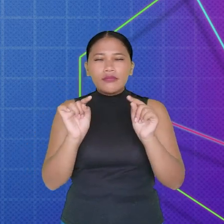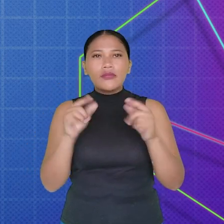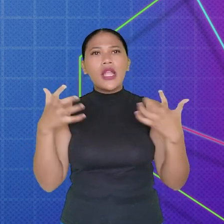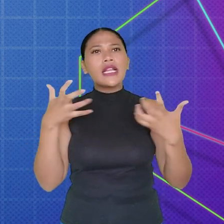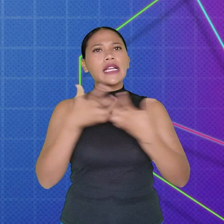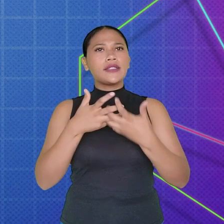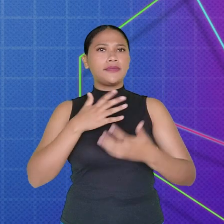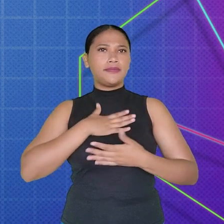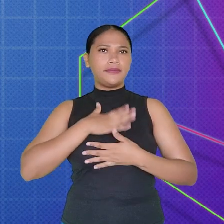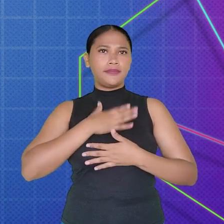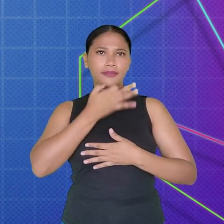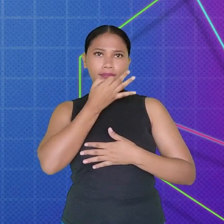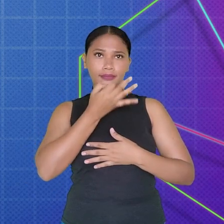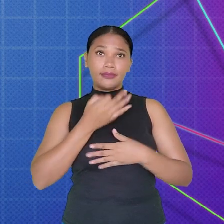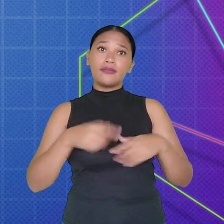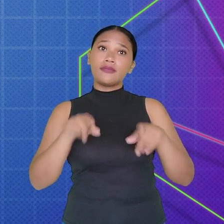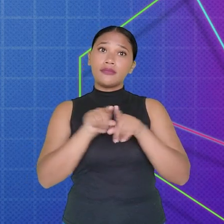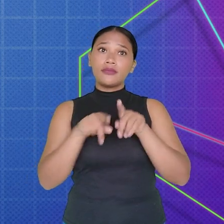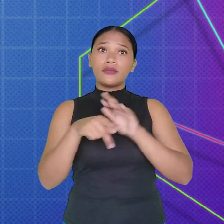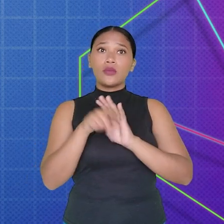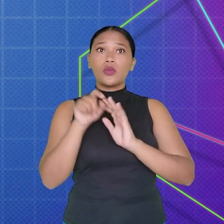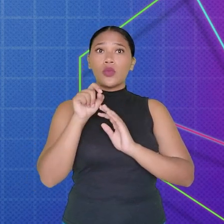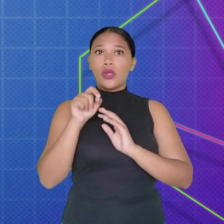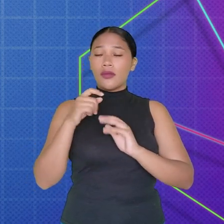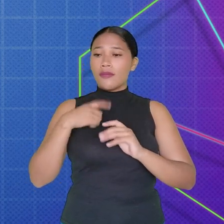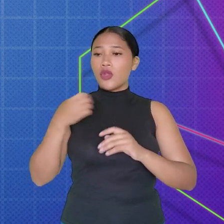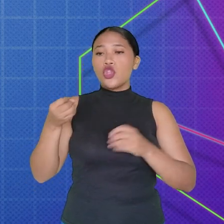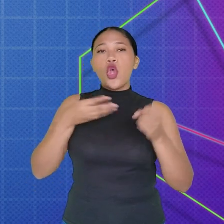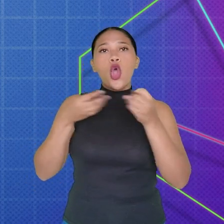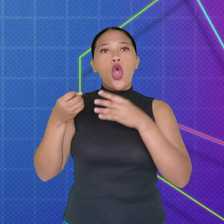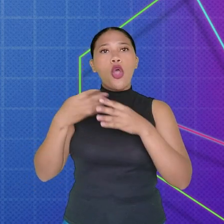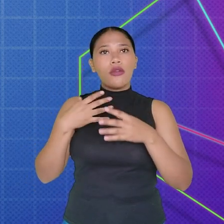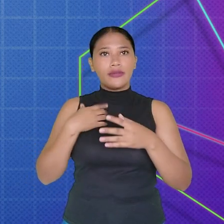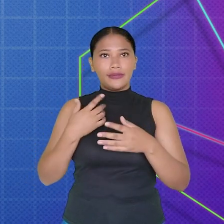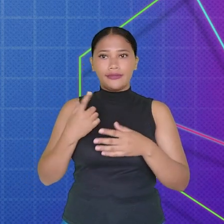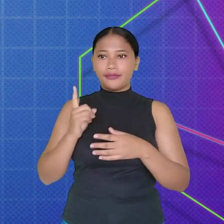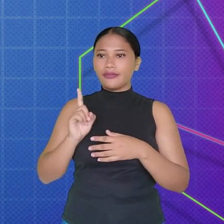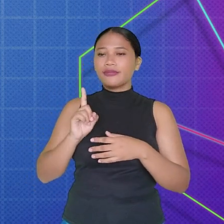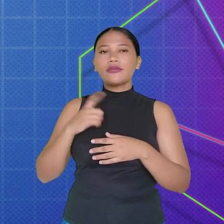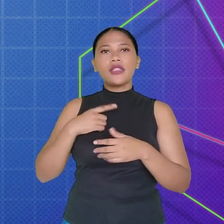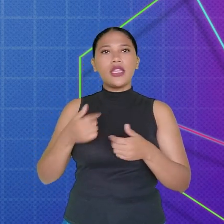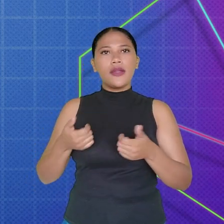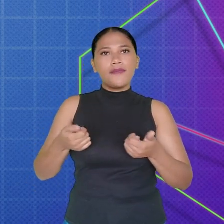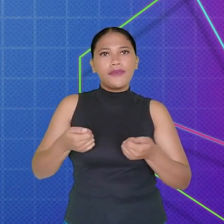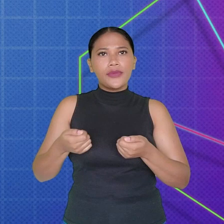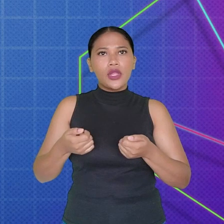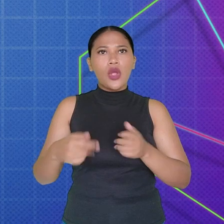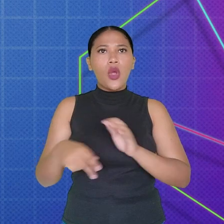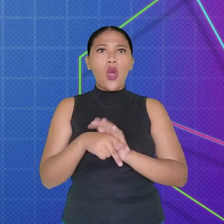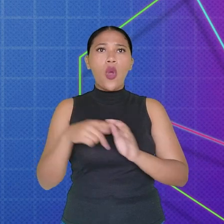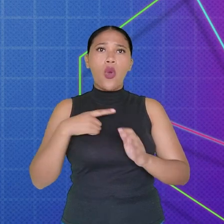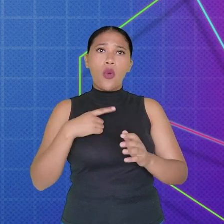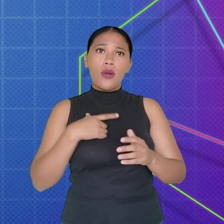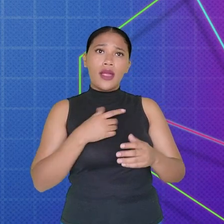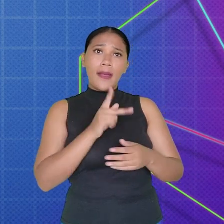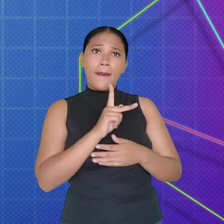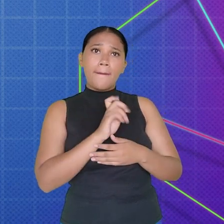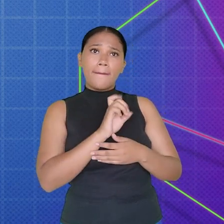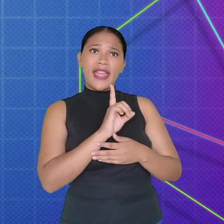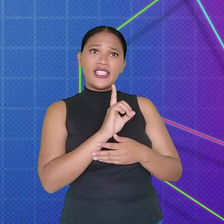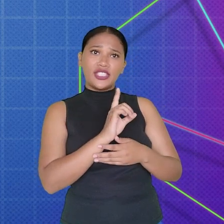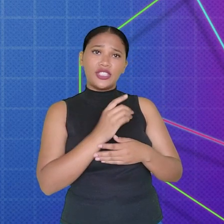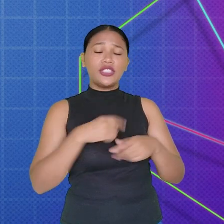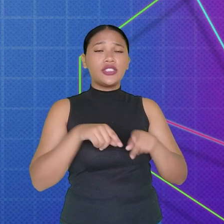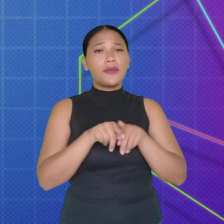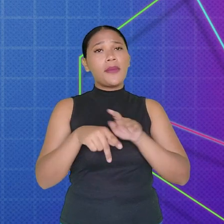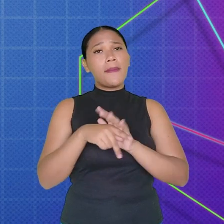se encaixe corretamente. Além disso, a detecção de novos dispositivos de entrada, como um joystick ou gamepad, pode permitir a